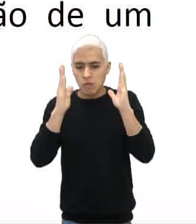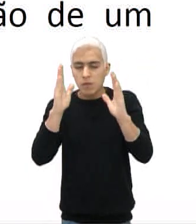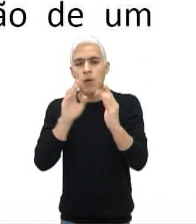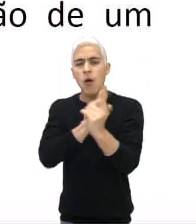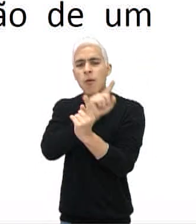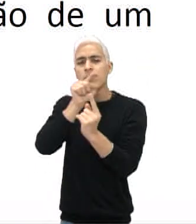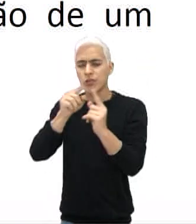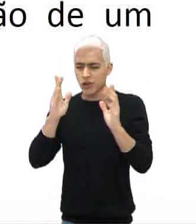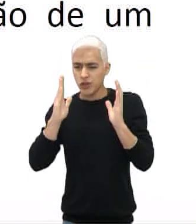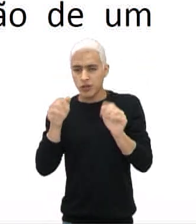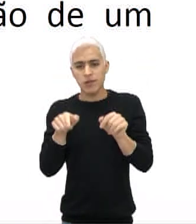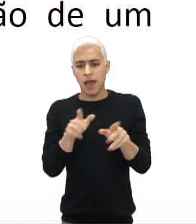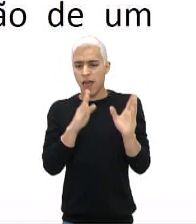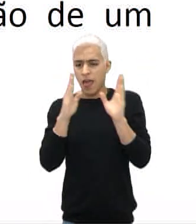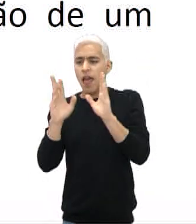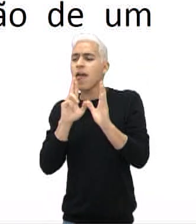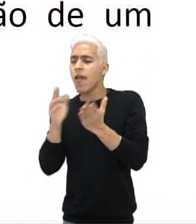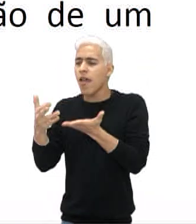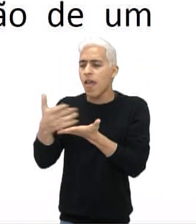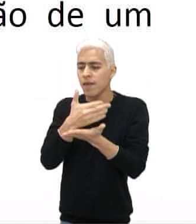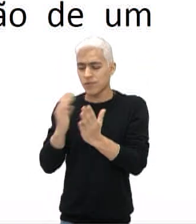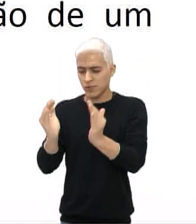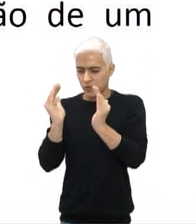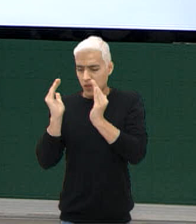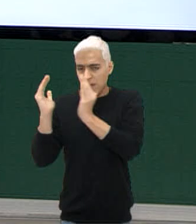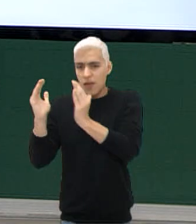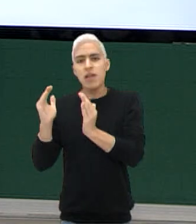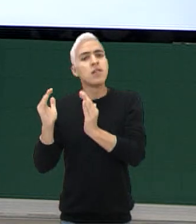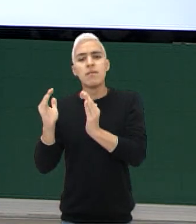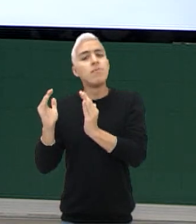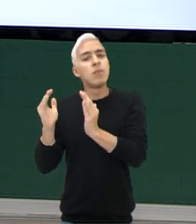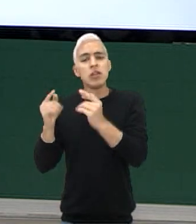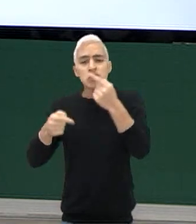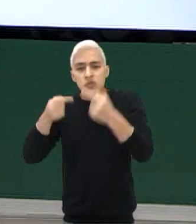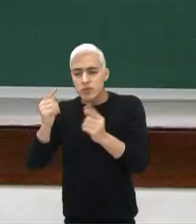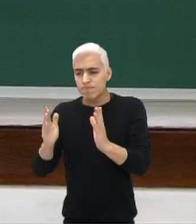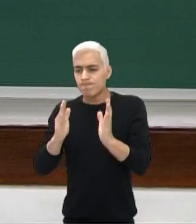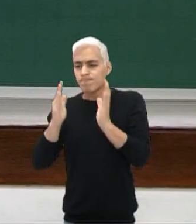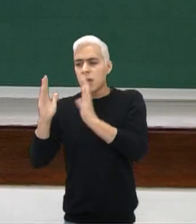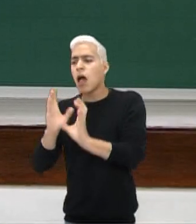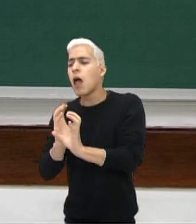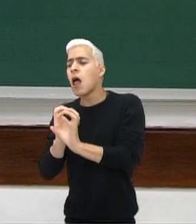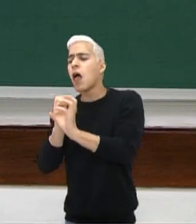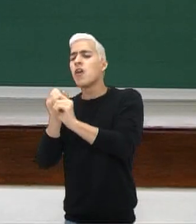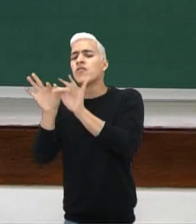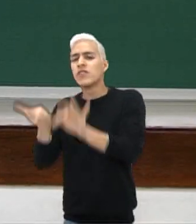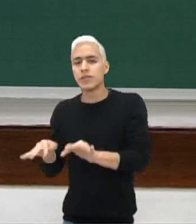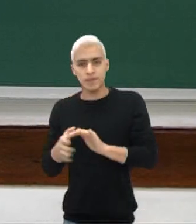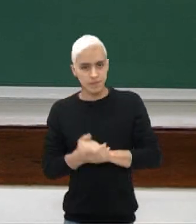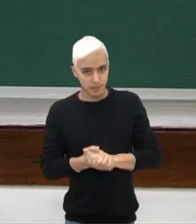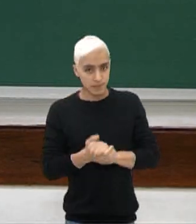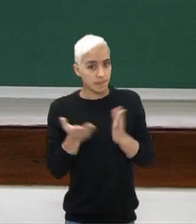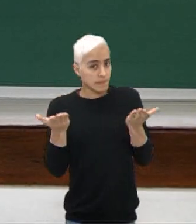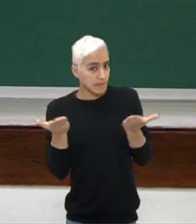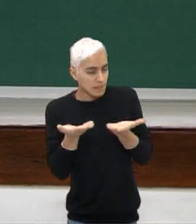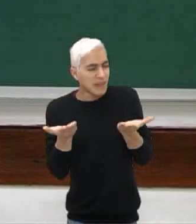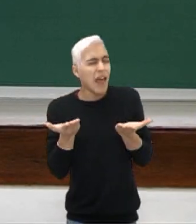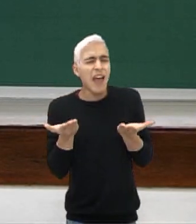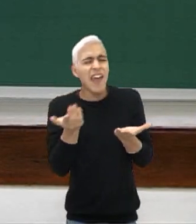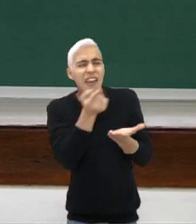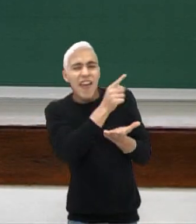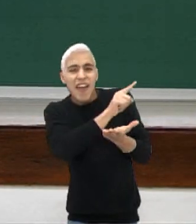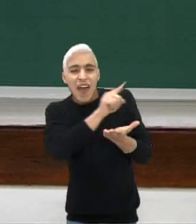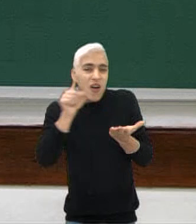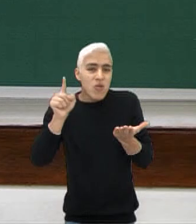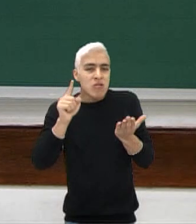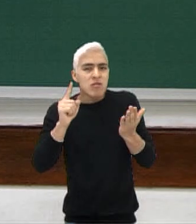objetivos, resultados, discussão e considerações finais. E vimos hoje a última parte das